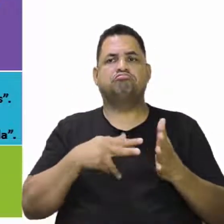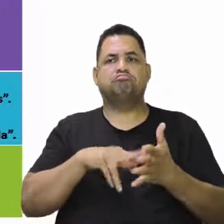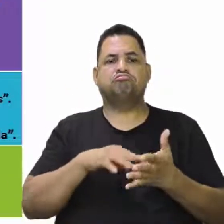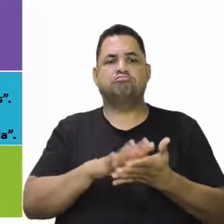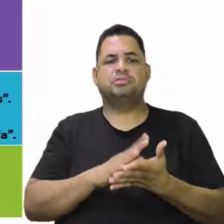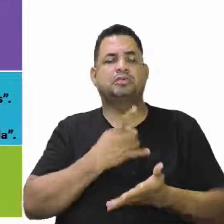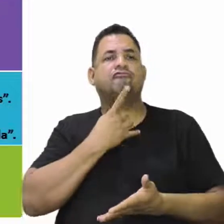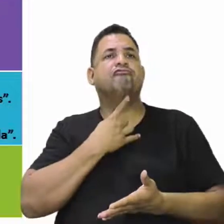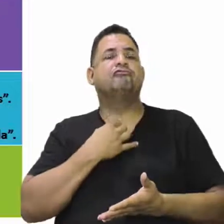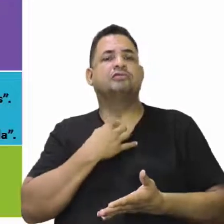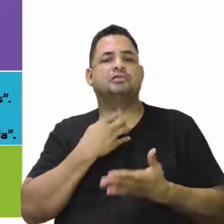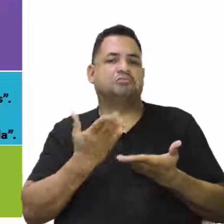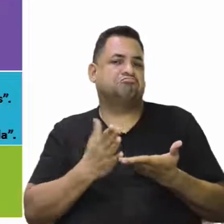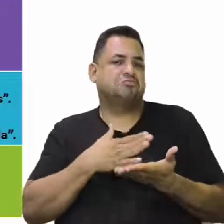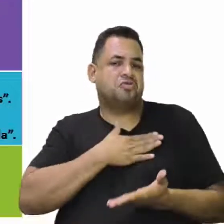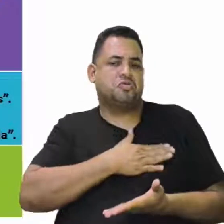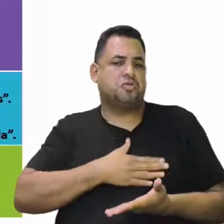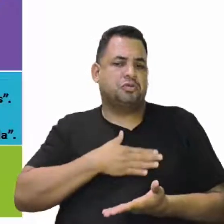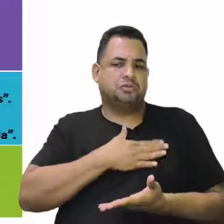desejo, eu gostaria.